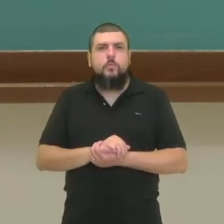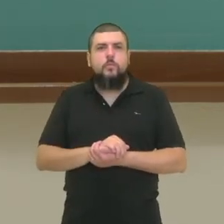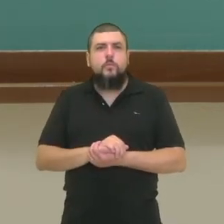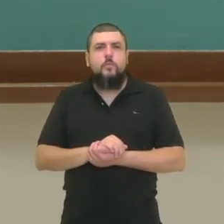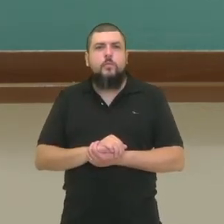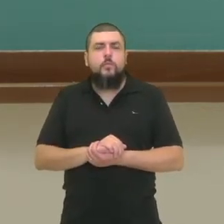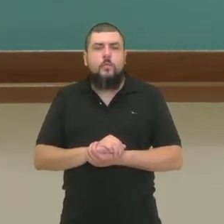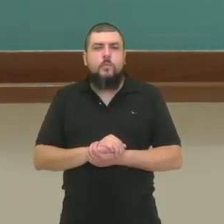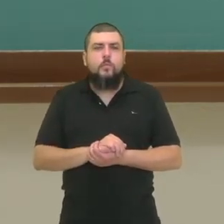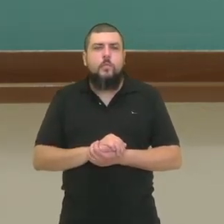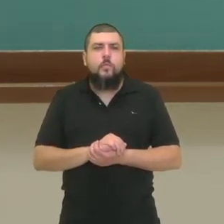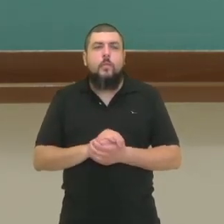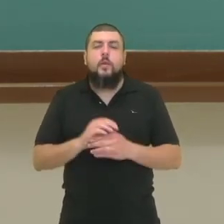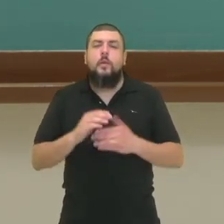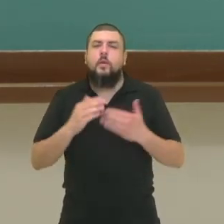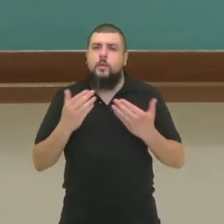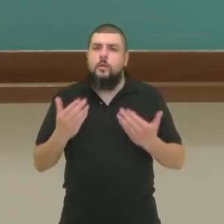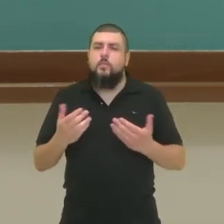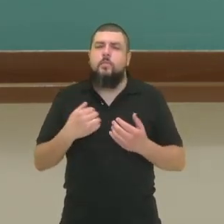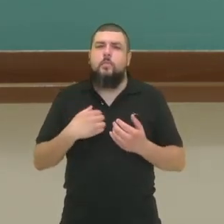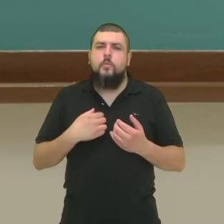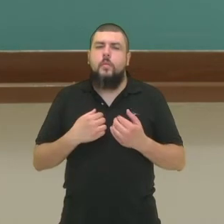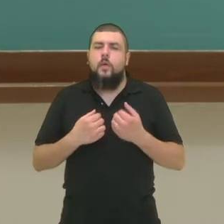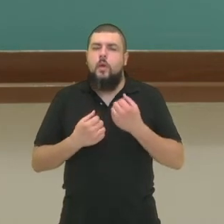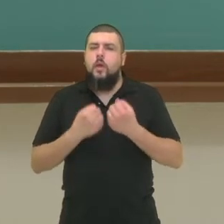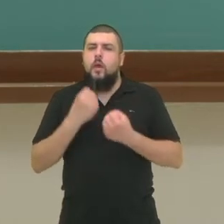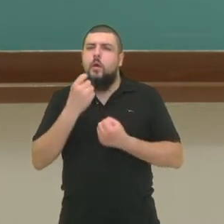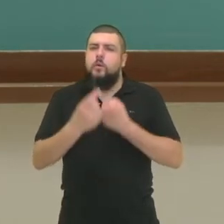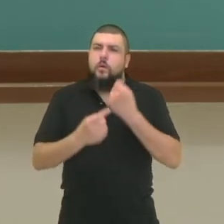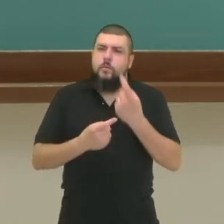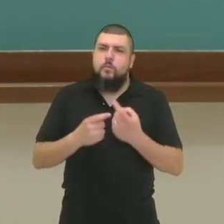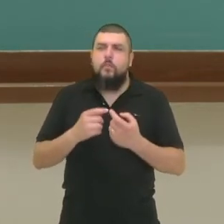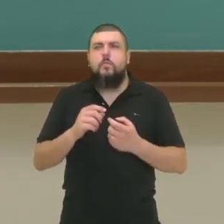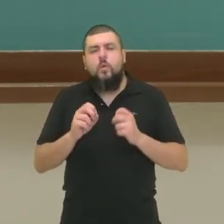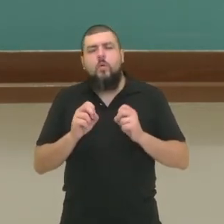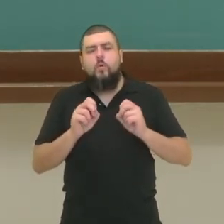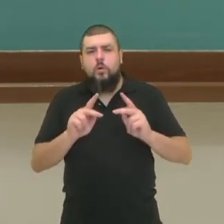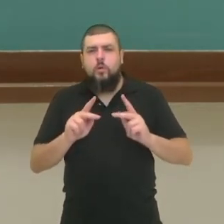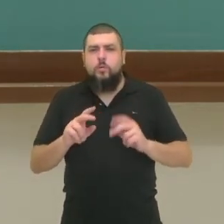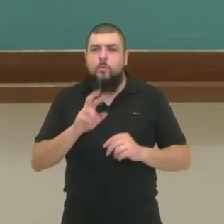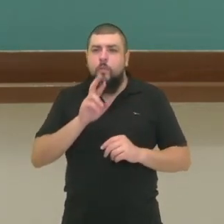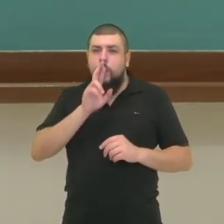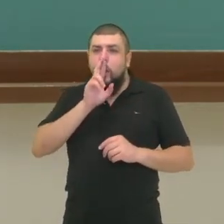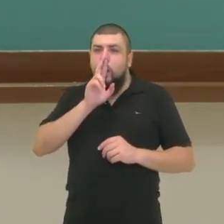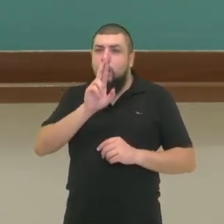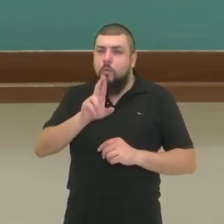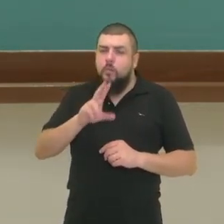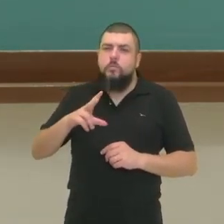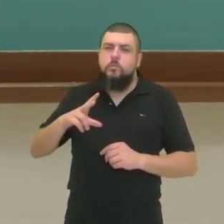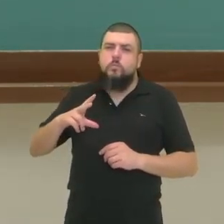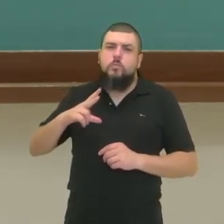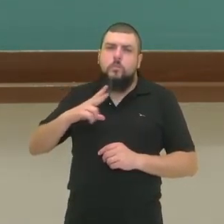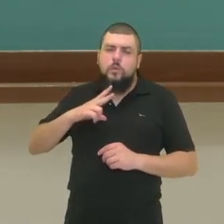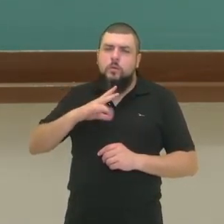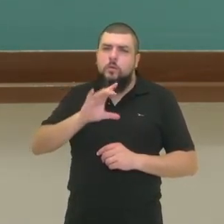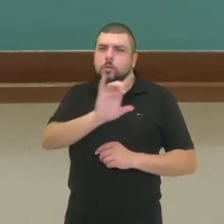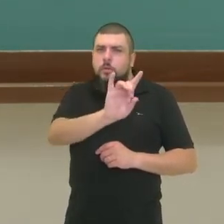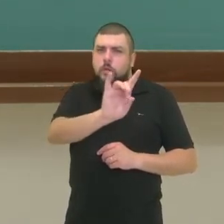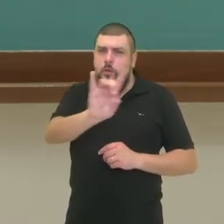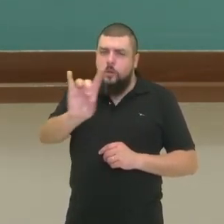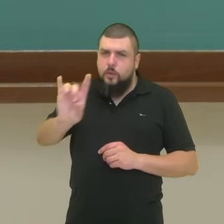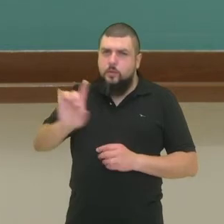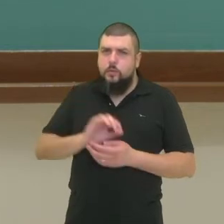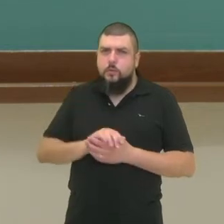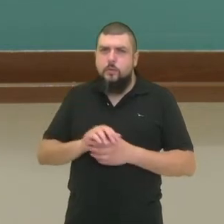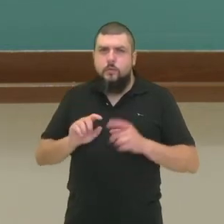Então, por vezes, ó, apesar de ser uma resposta bem pessoal de cada cidade, de cada município, a gente